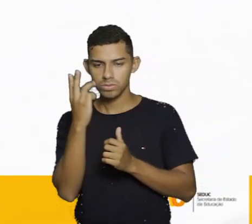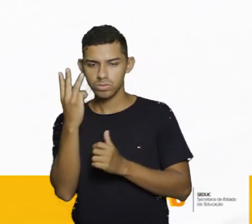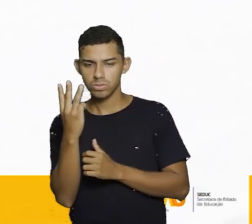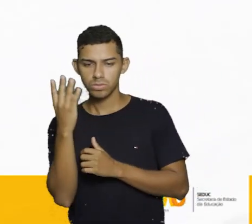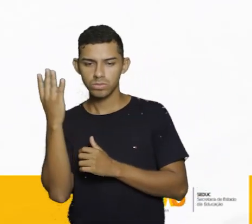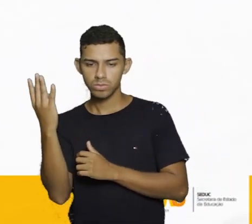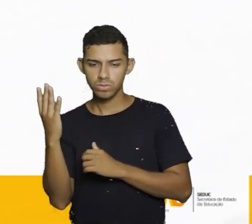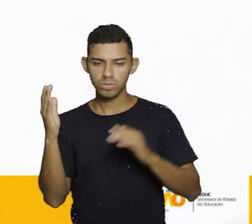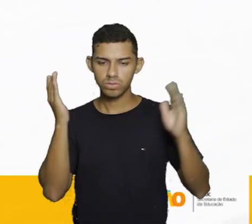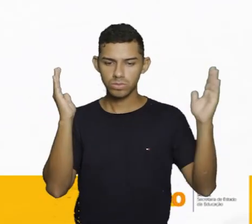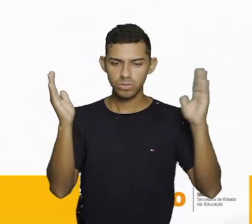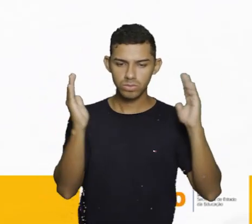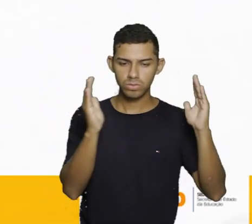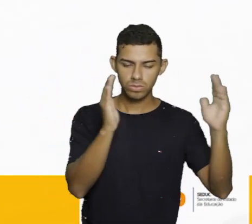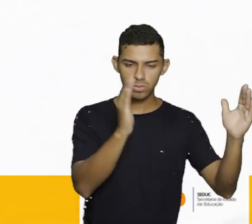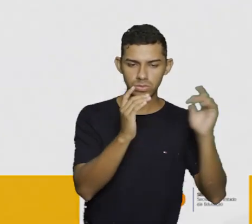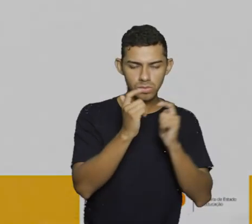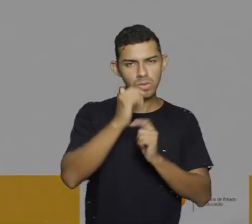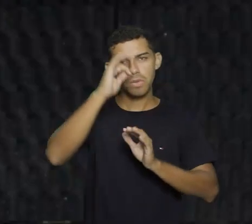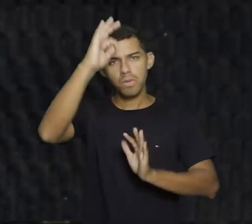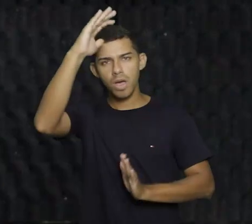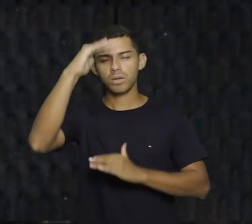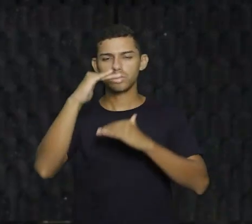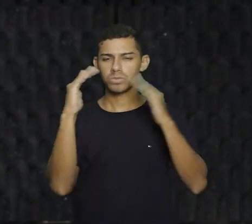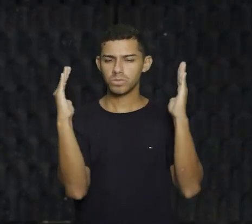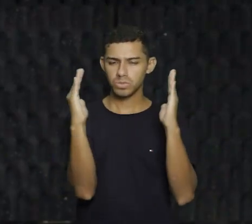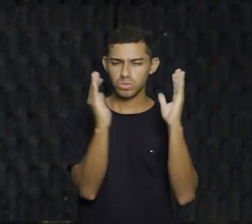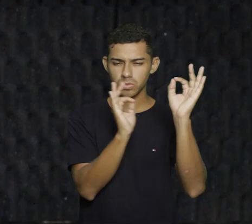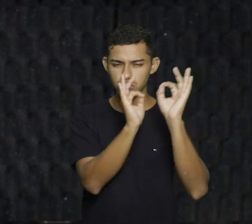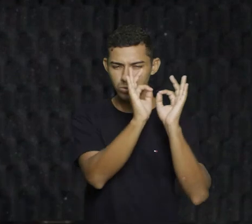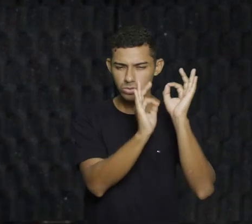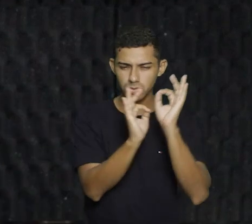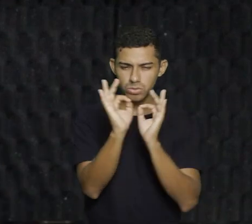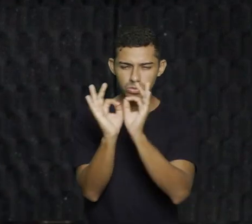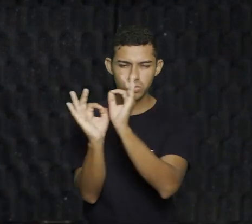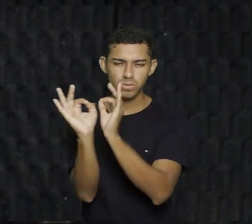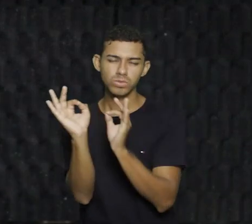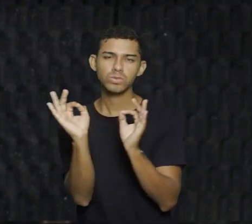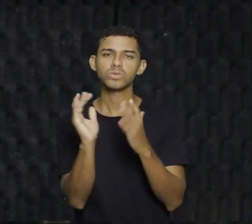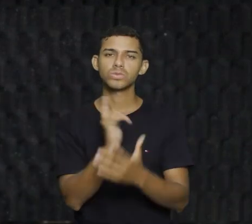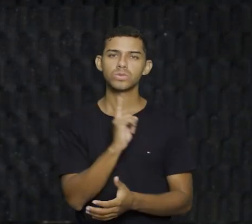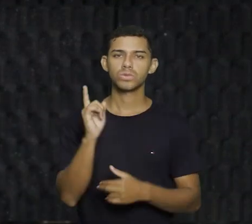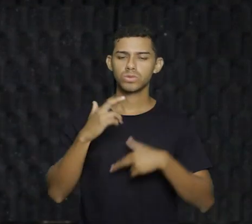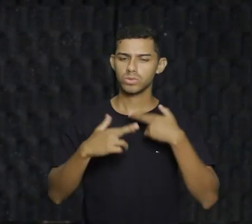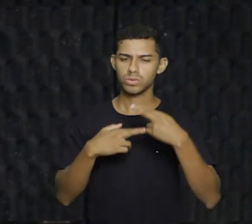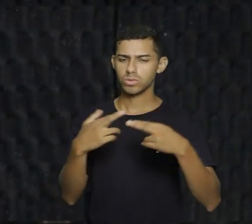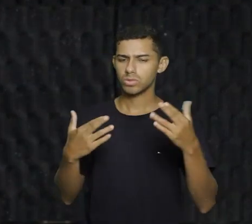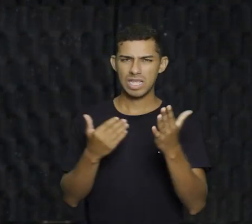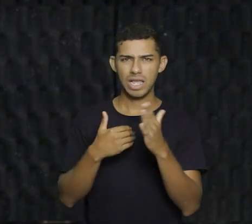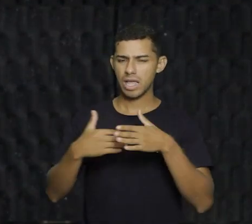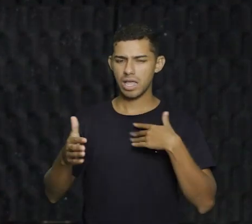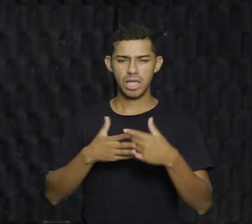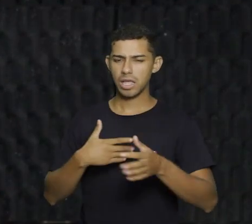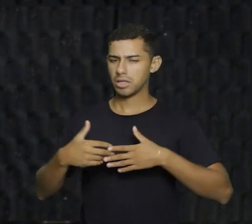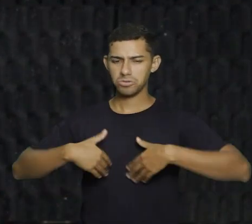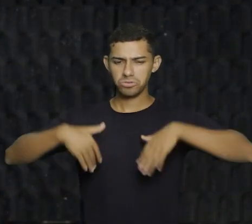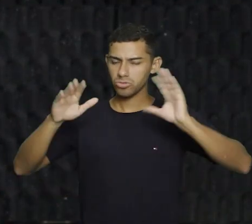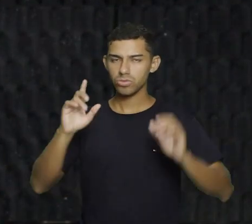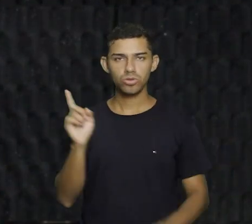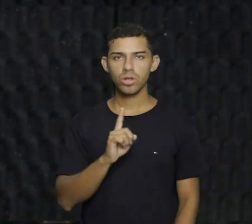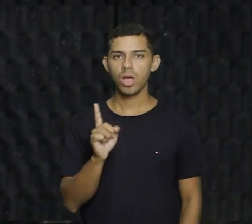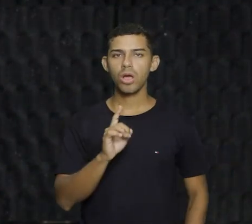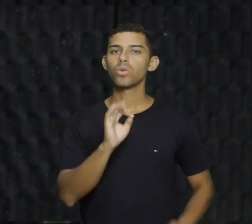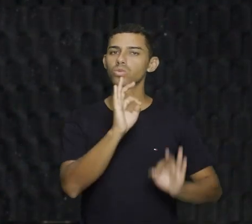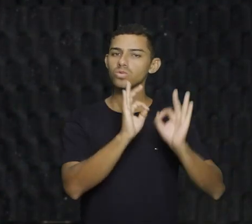três, quatro partes do quadro, maiores ou menores, equilibradas. Ou seja, no Renascimento nada é feito aleatoriamente. Tudo